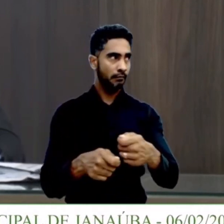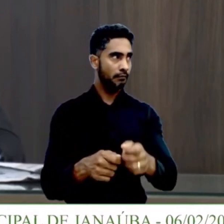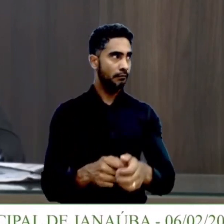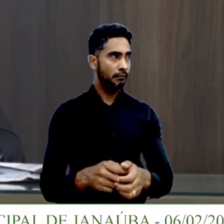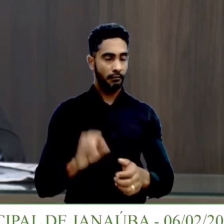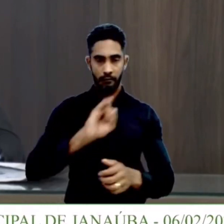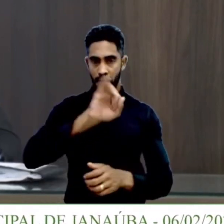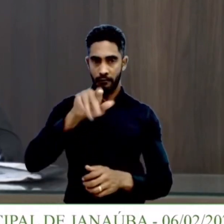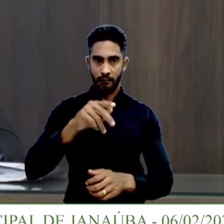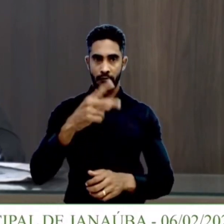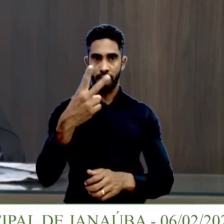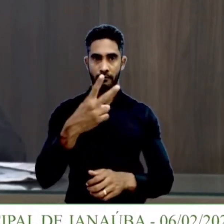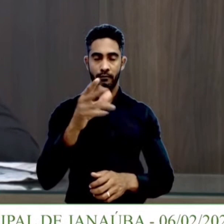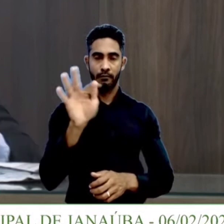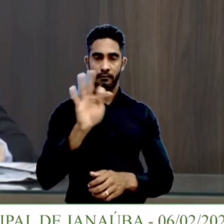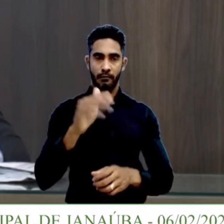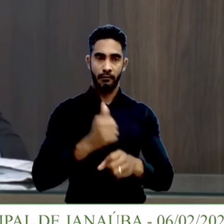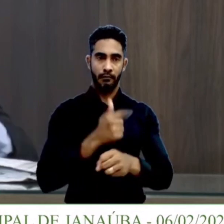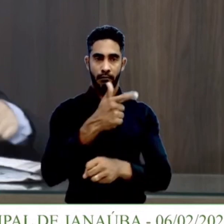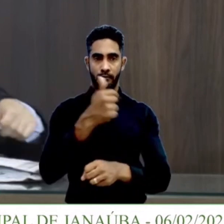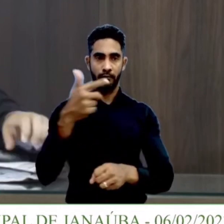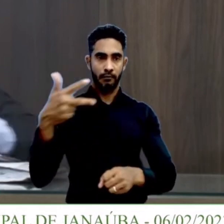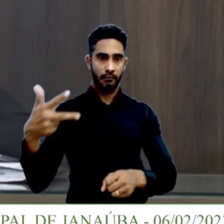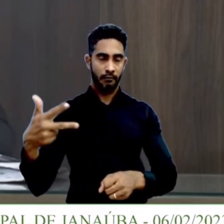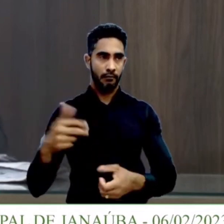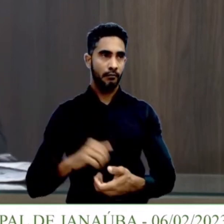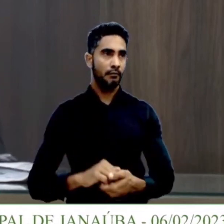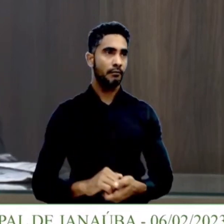3 de fevereiro de 2023.